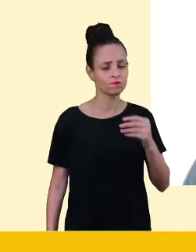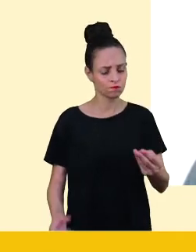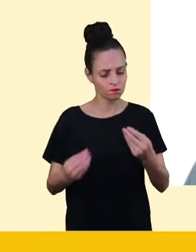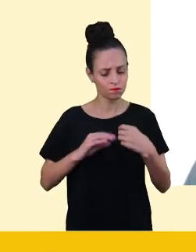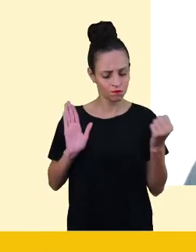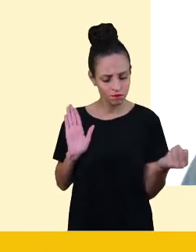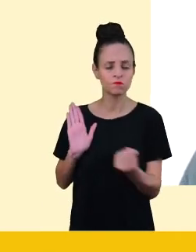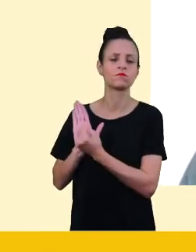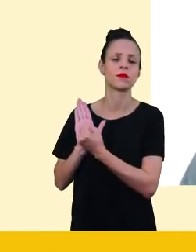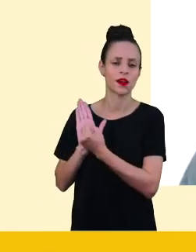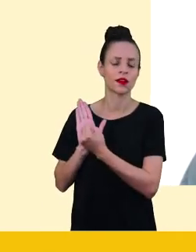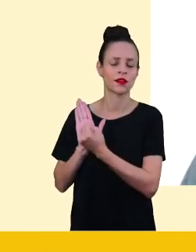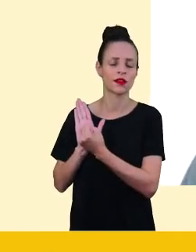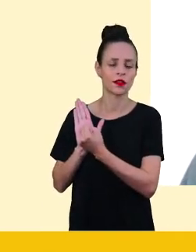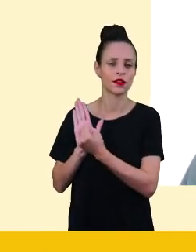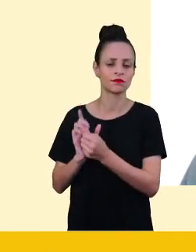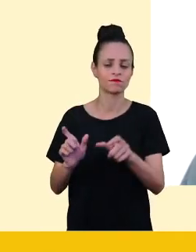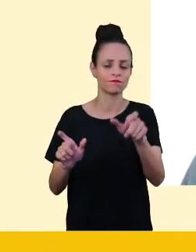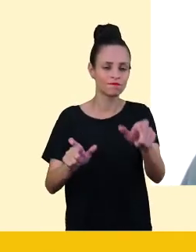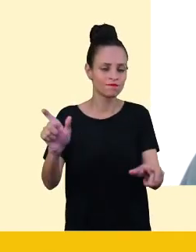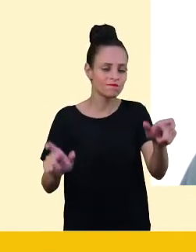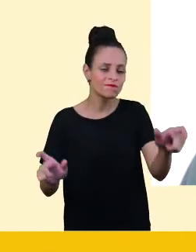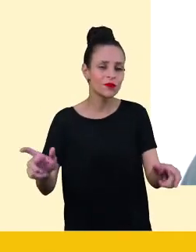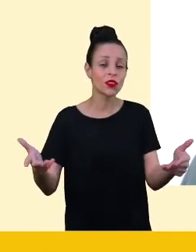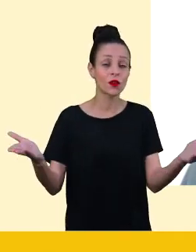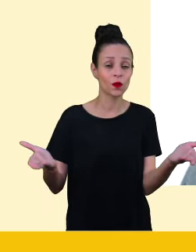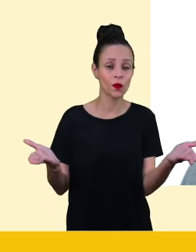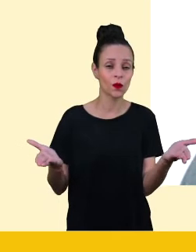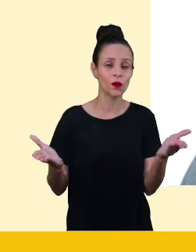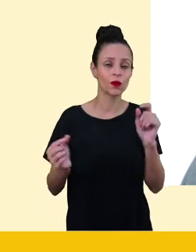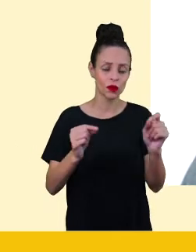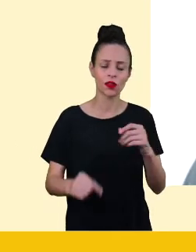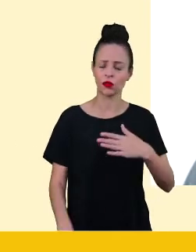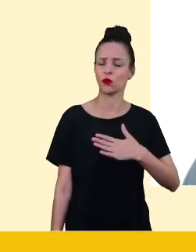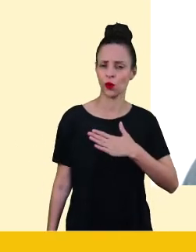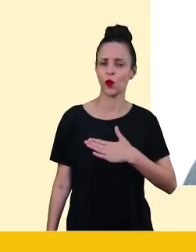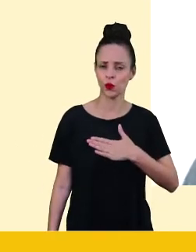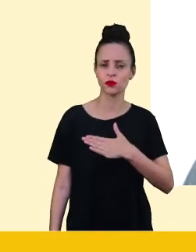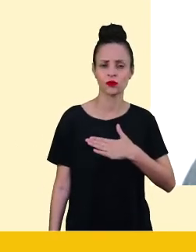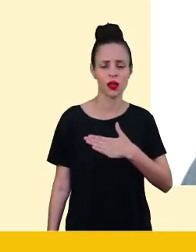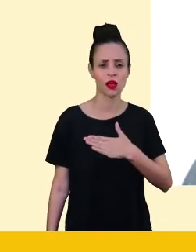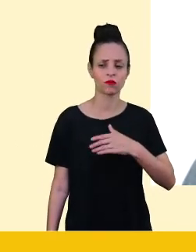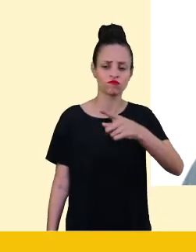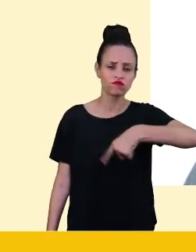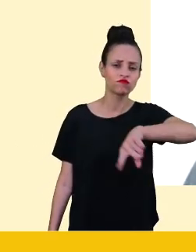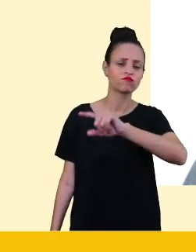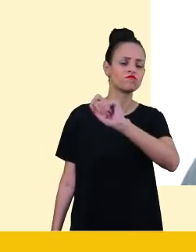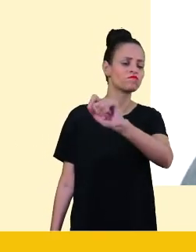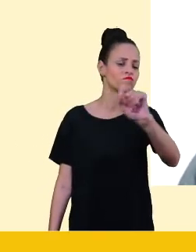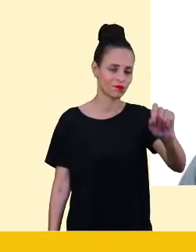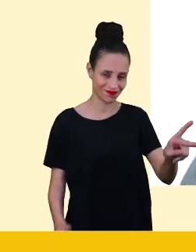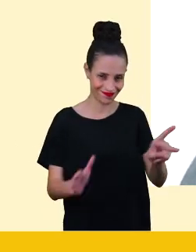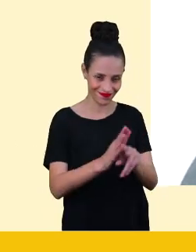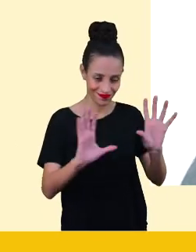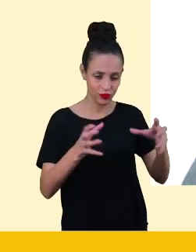pessoas, né, como citei ainda agora, né, tem pessoas que gostaram, né, assim, membros da